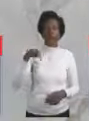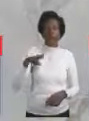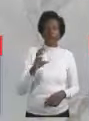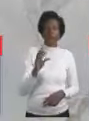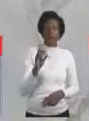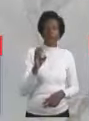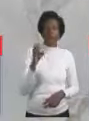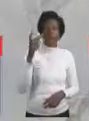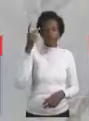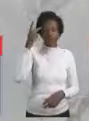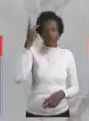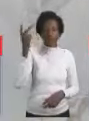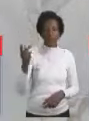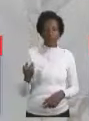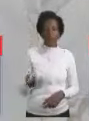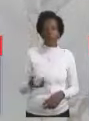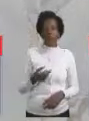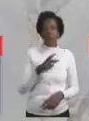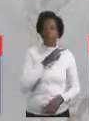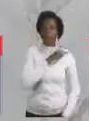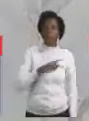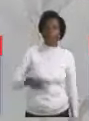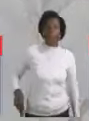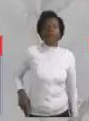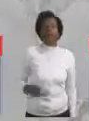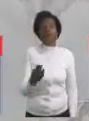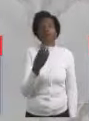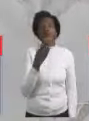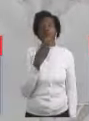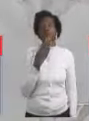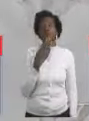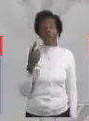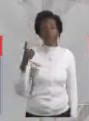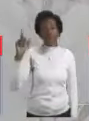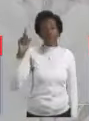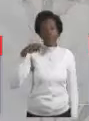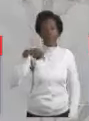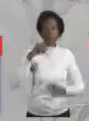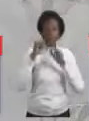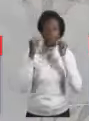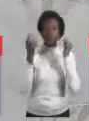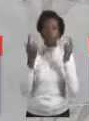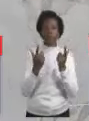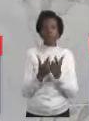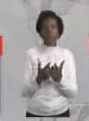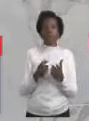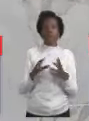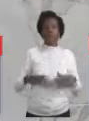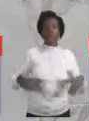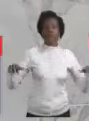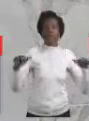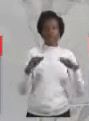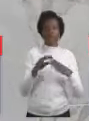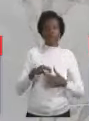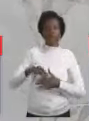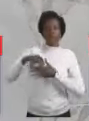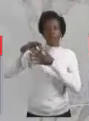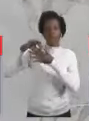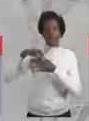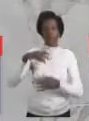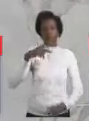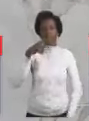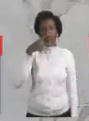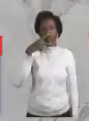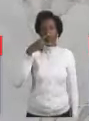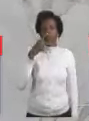eu gostaria mais uma vez de fazer um apelo Assembleia Legislativa todos a todos os líderes partidários